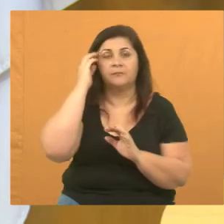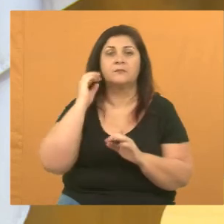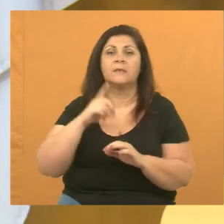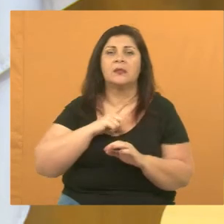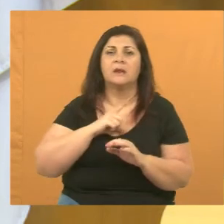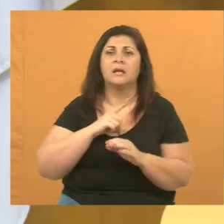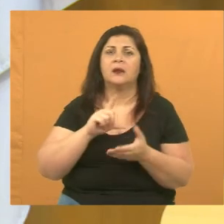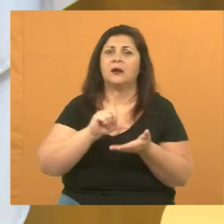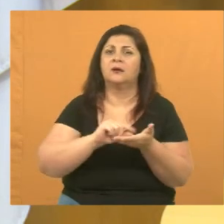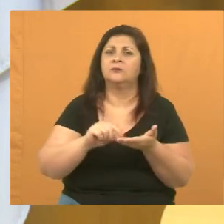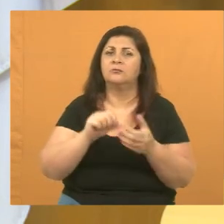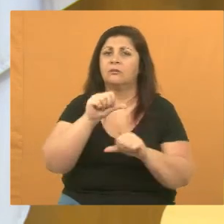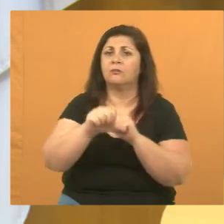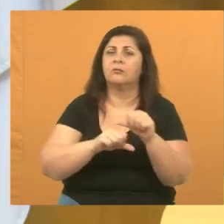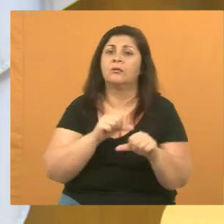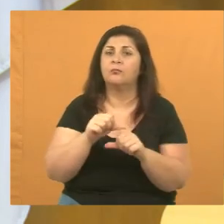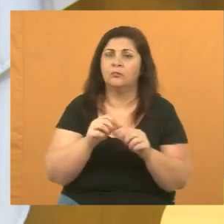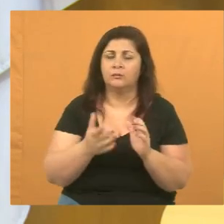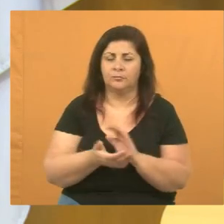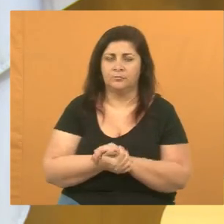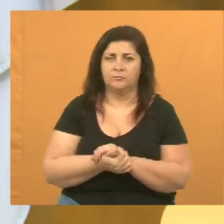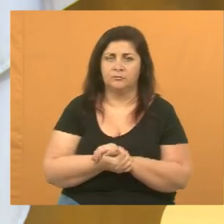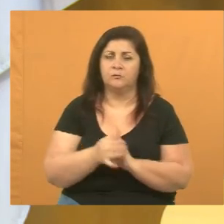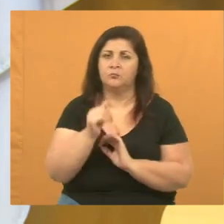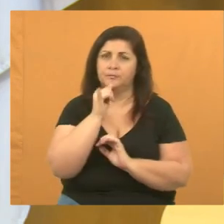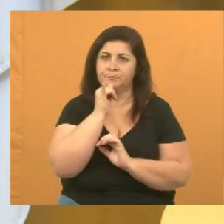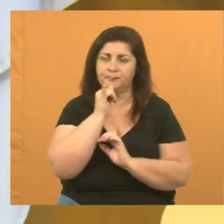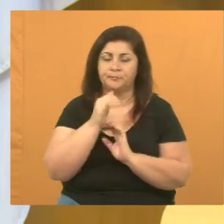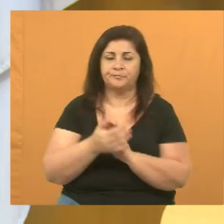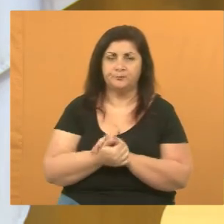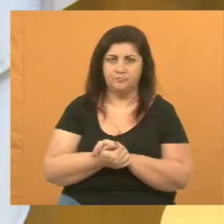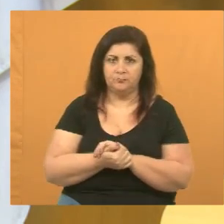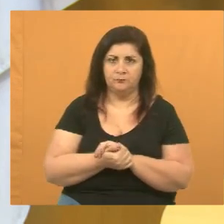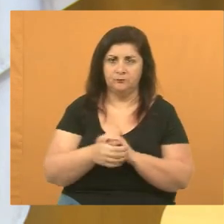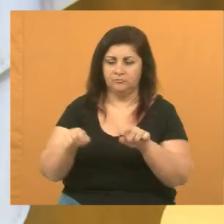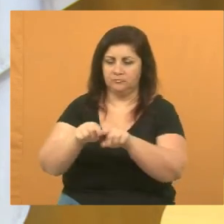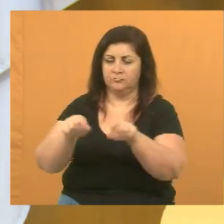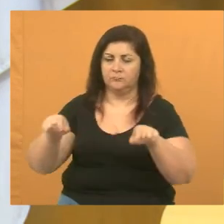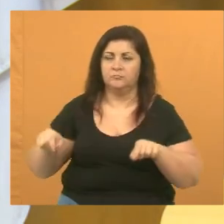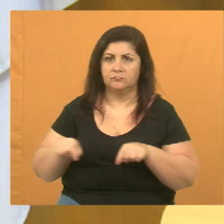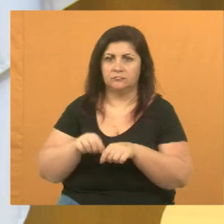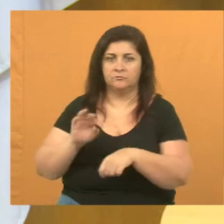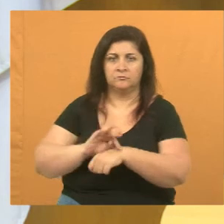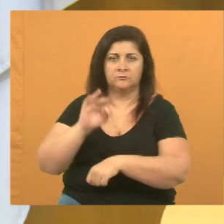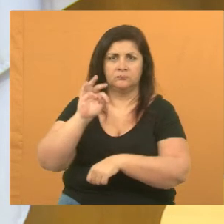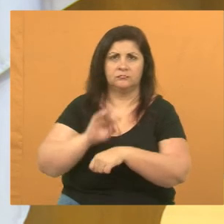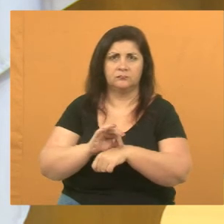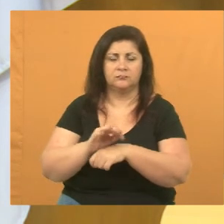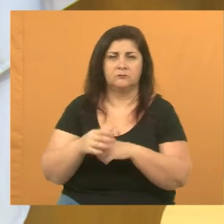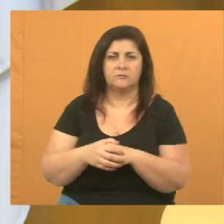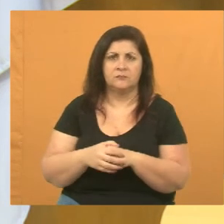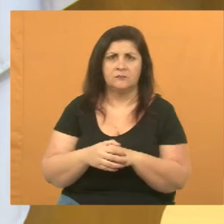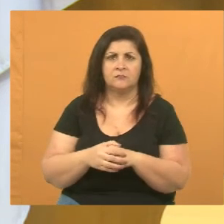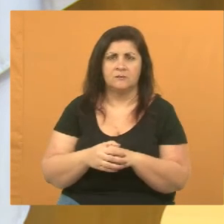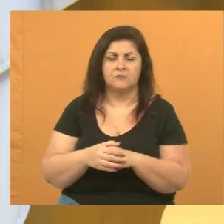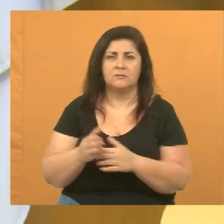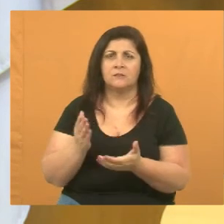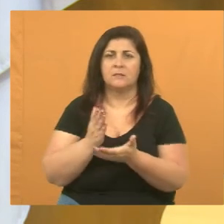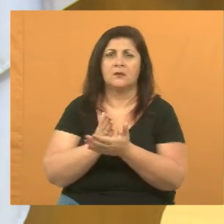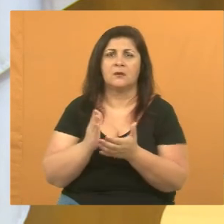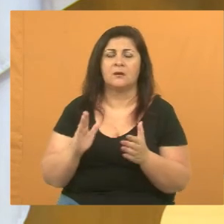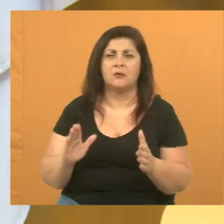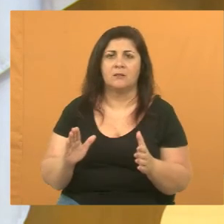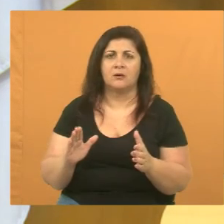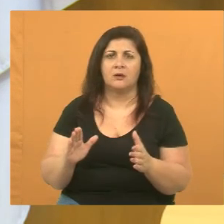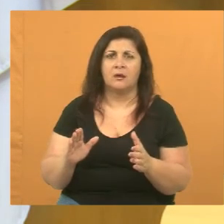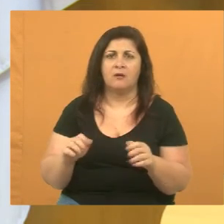algumas modificações. Vamos ver alguma dessas alterações aqui. O escritório técnico deixará de fornecer somente